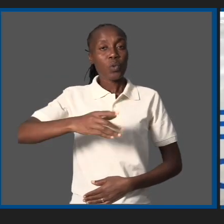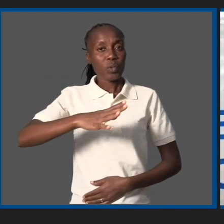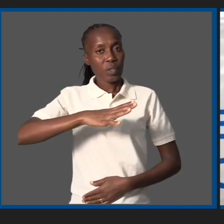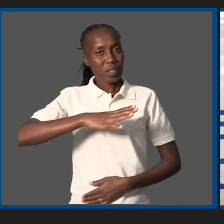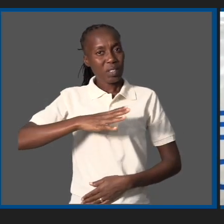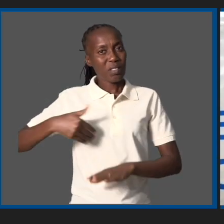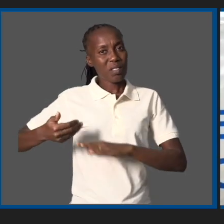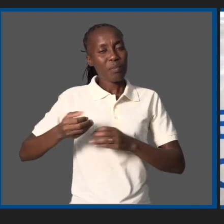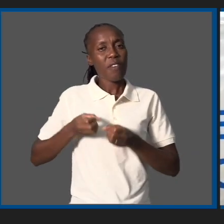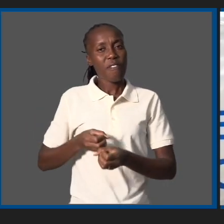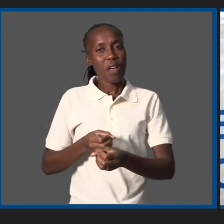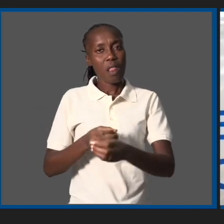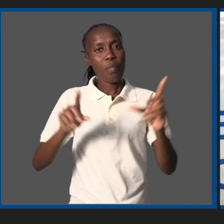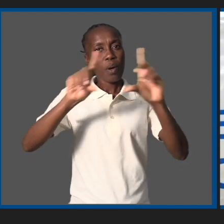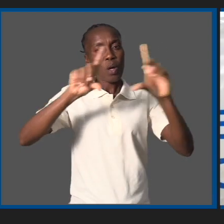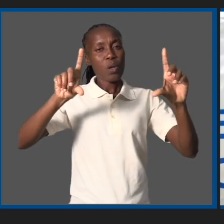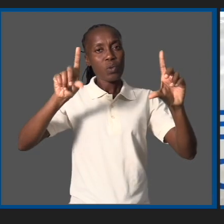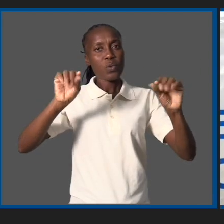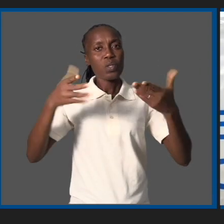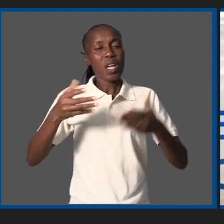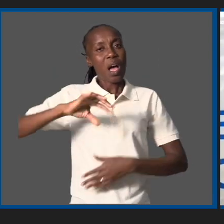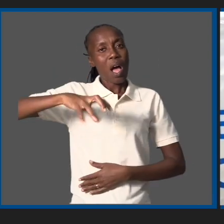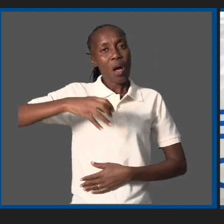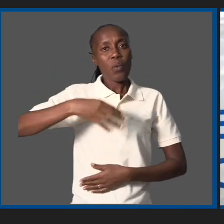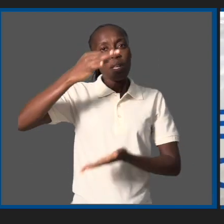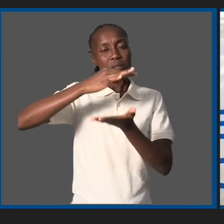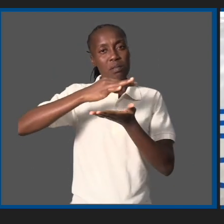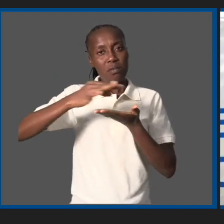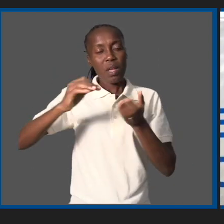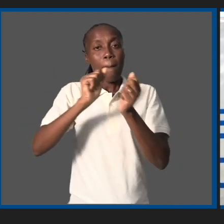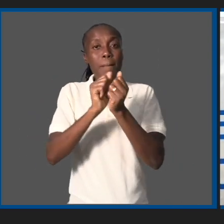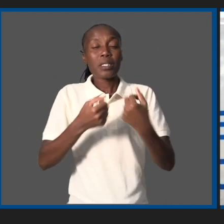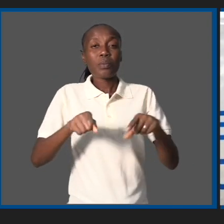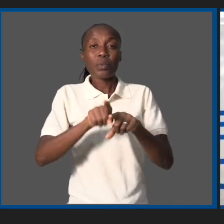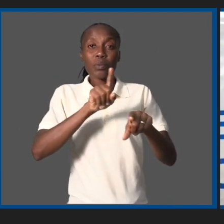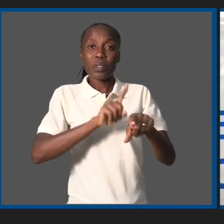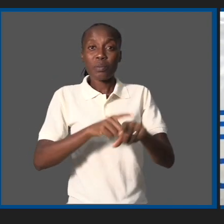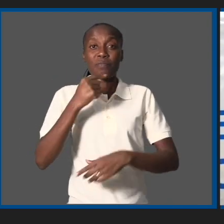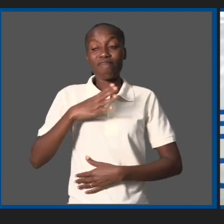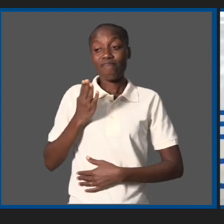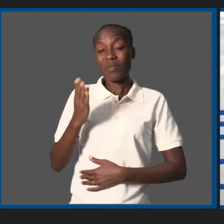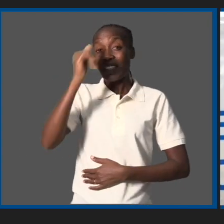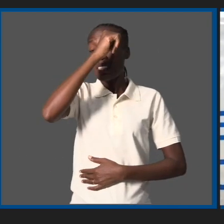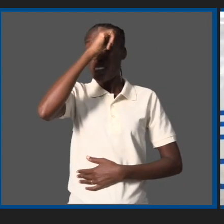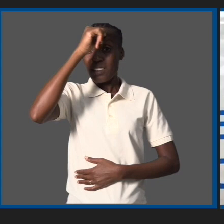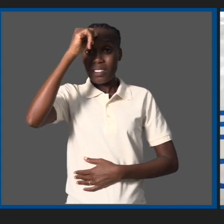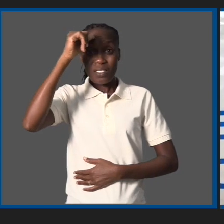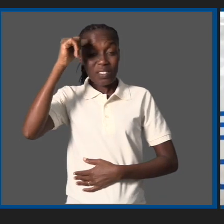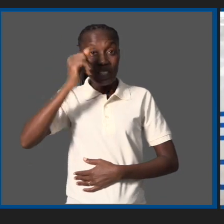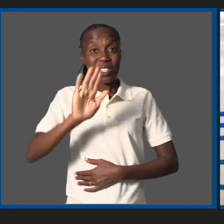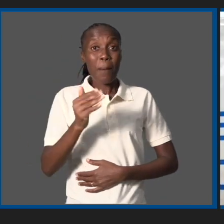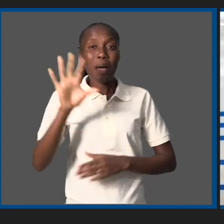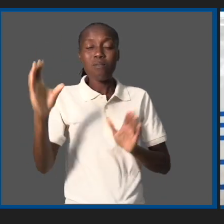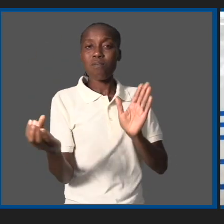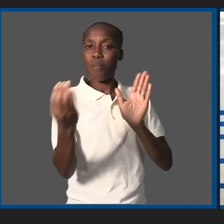Nós estamos sempre a falar aqui em questão de água e saneamento, mas ao mesmo tempo temos a dificuldade de